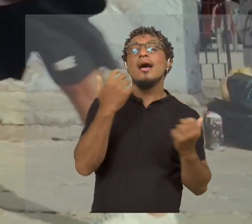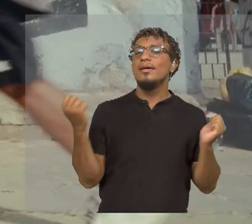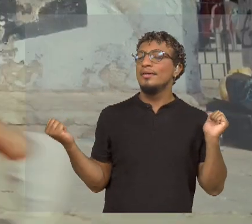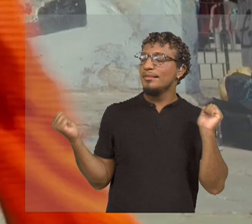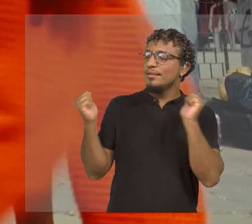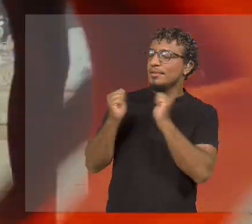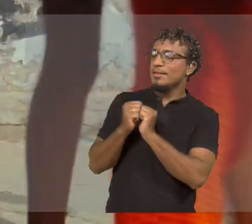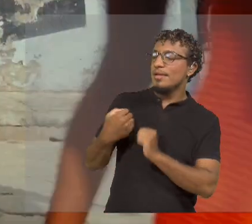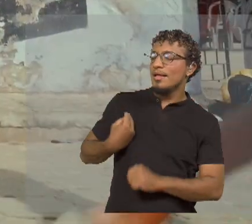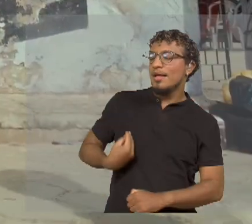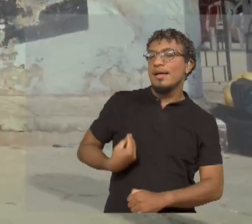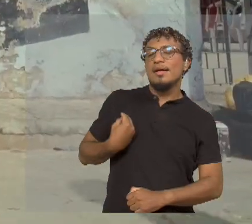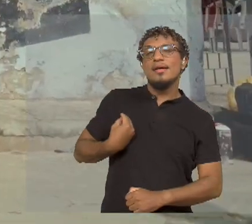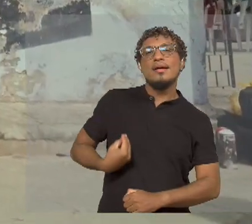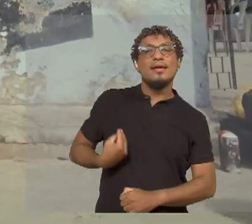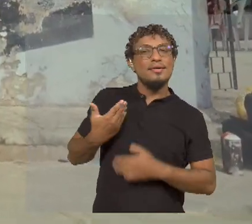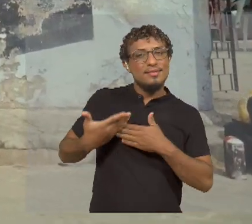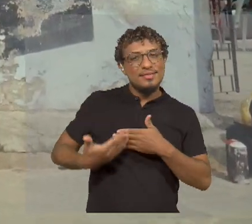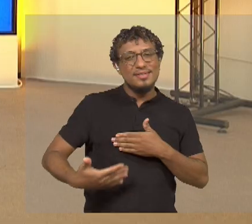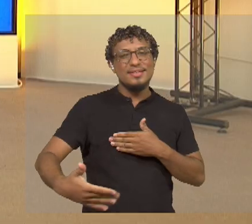lado, vivendo a vida.